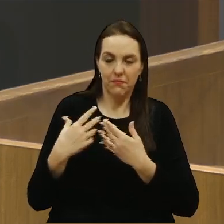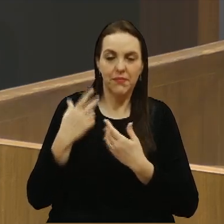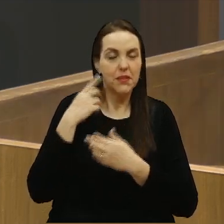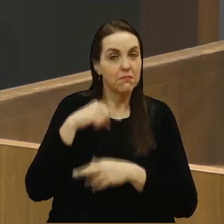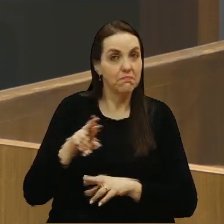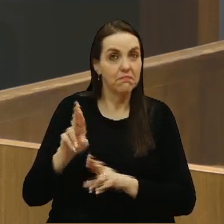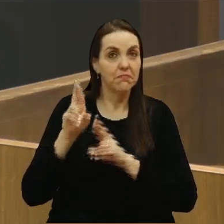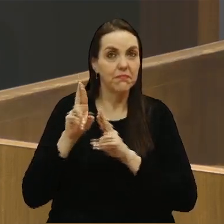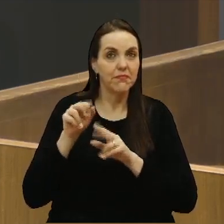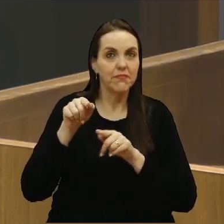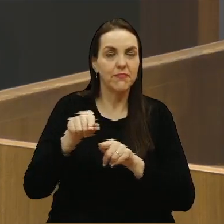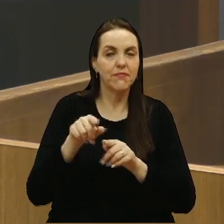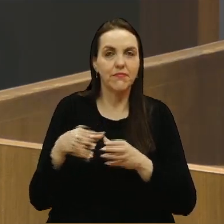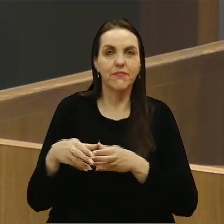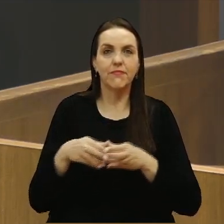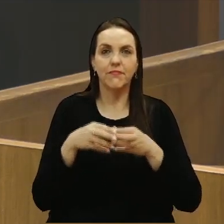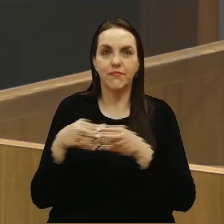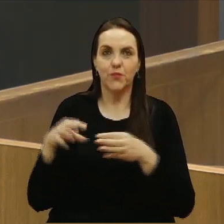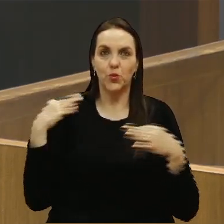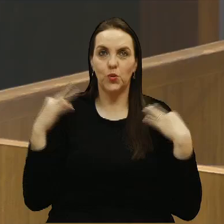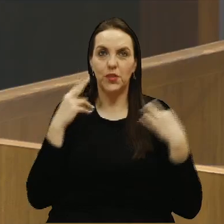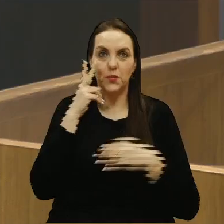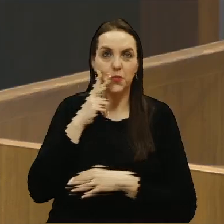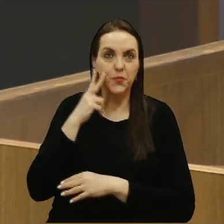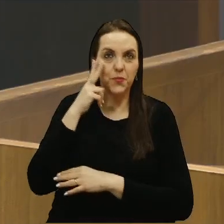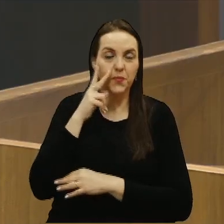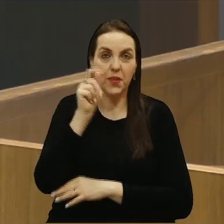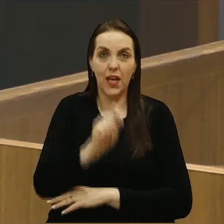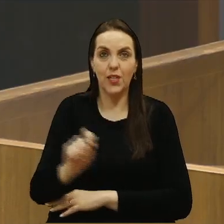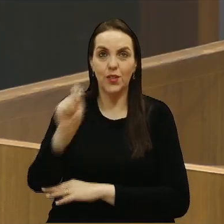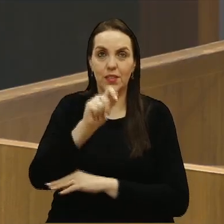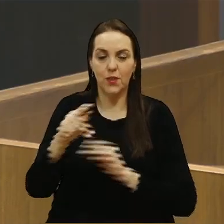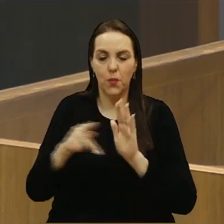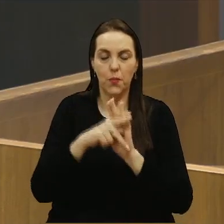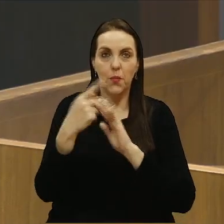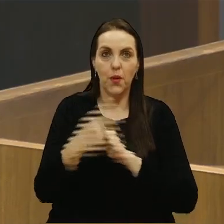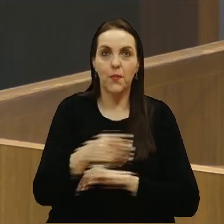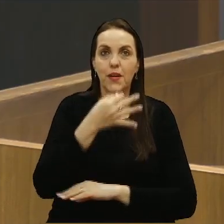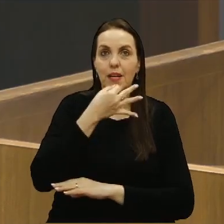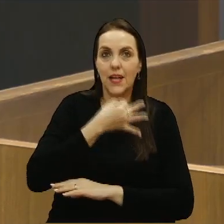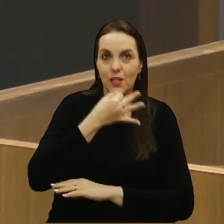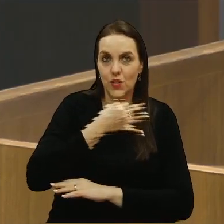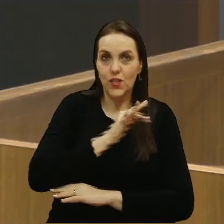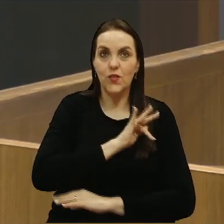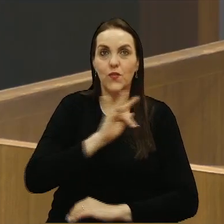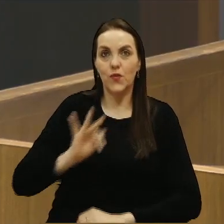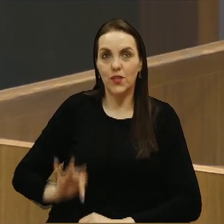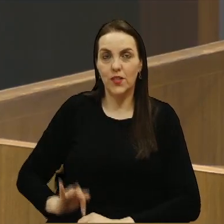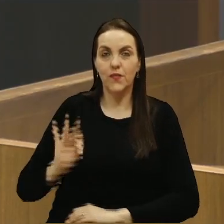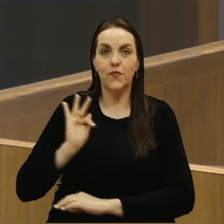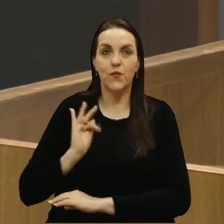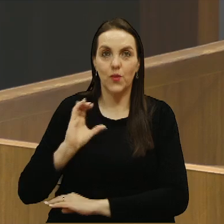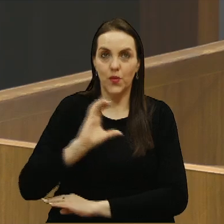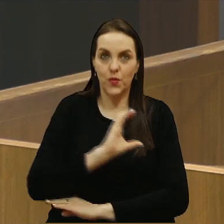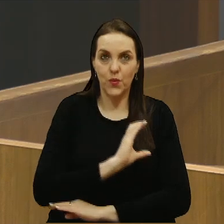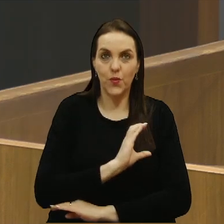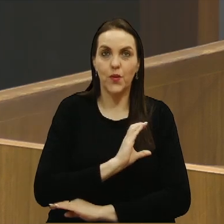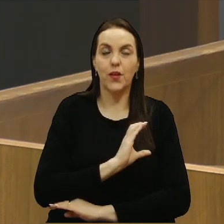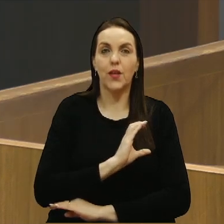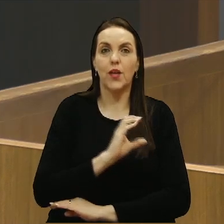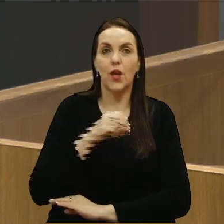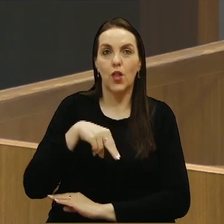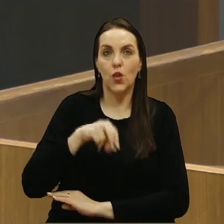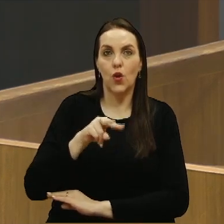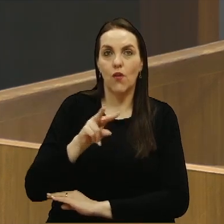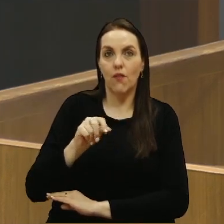Então, somos uma associação de Caxias do Sul, Farroupilha, Flores da Cunha, Nova Pádua